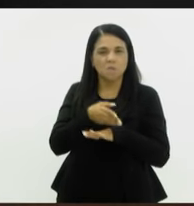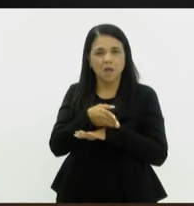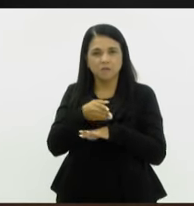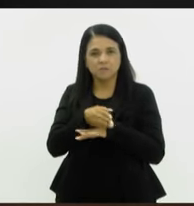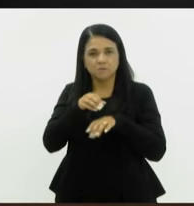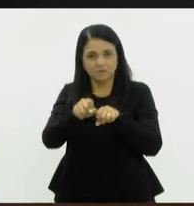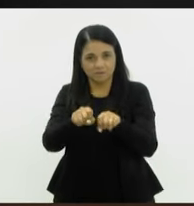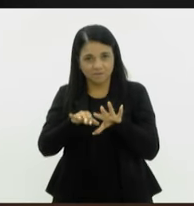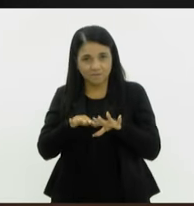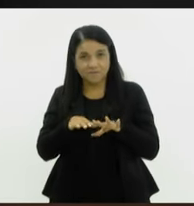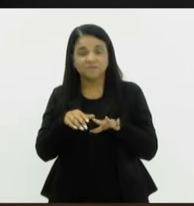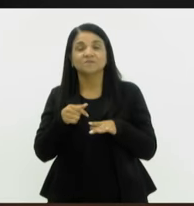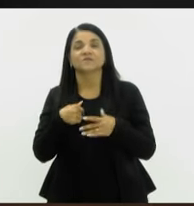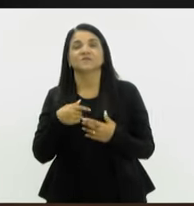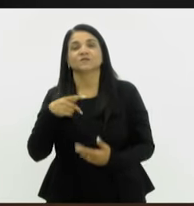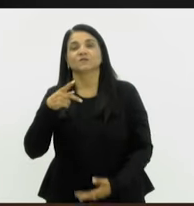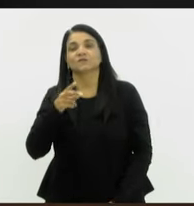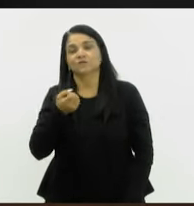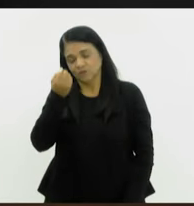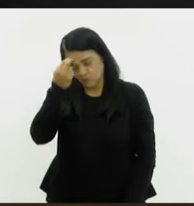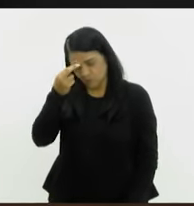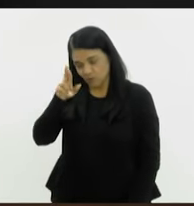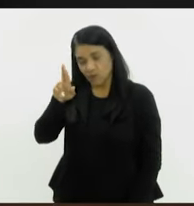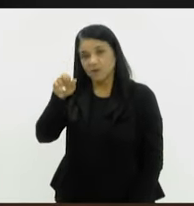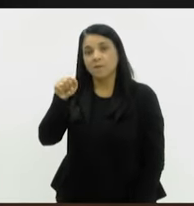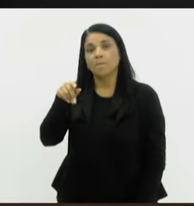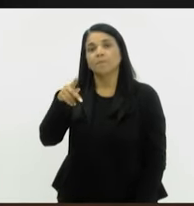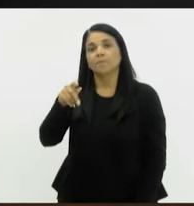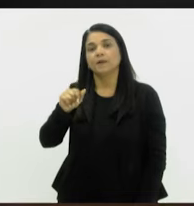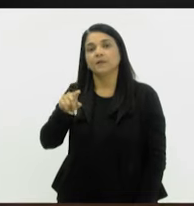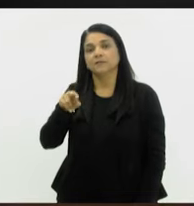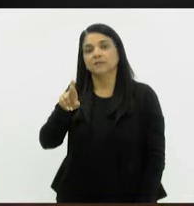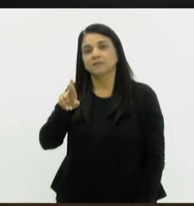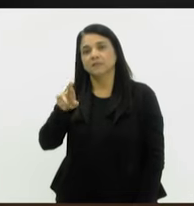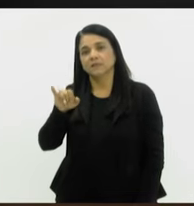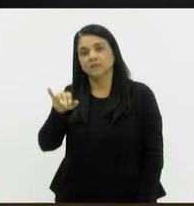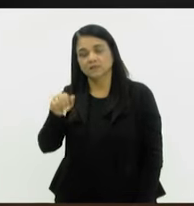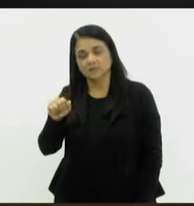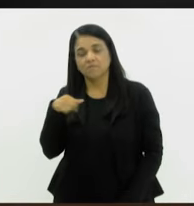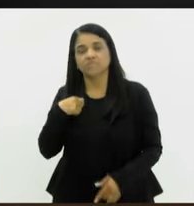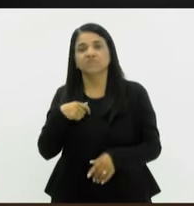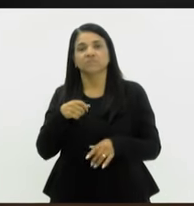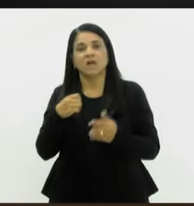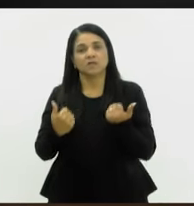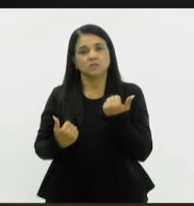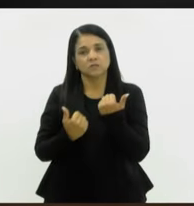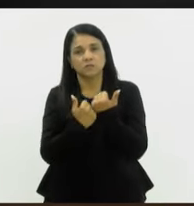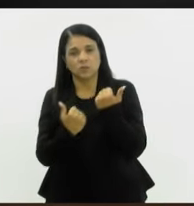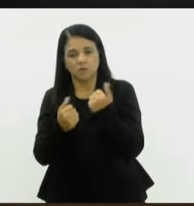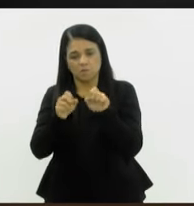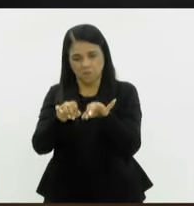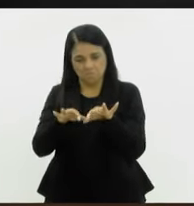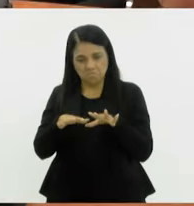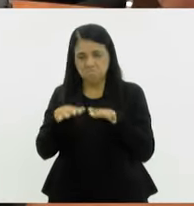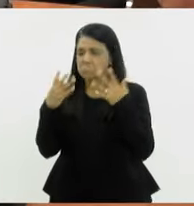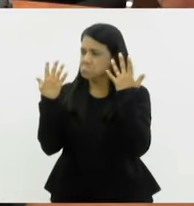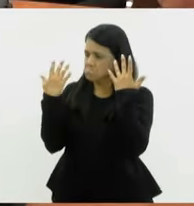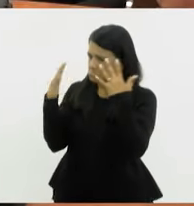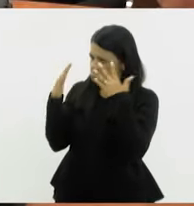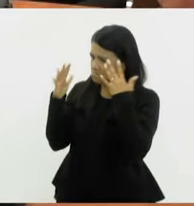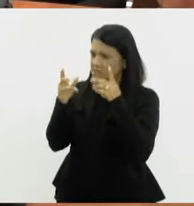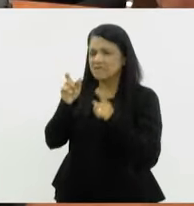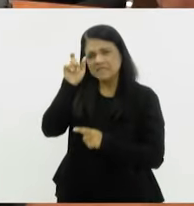Assembleia dout Patrícia ali fazendo o seu trabalho de assessoria parlamentar tá de parabéns ela tá